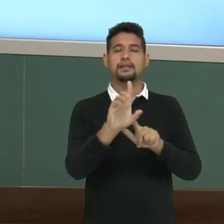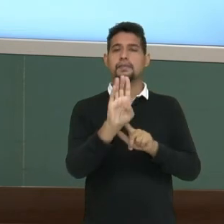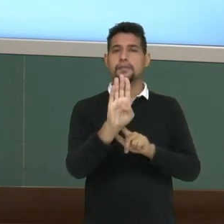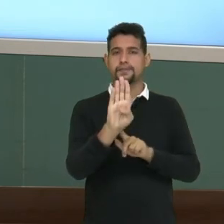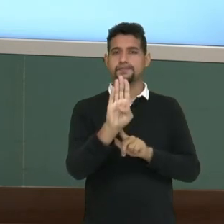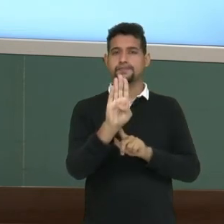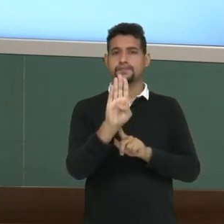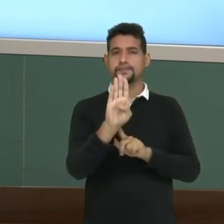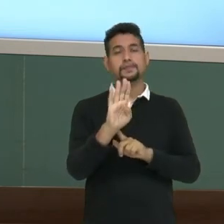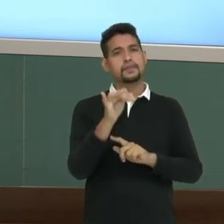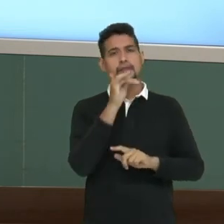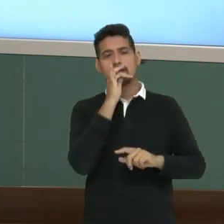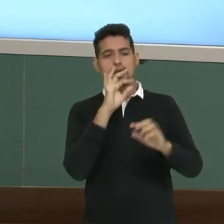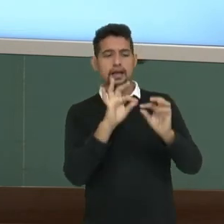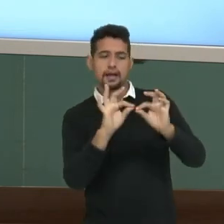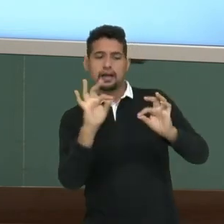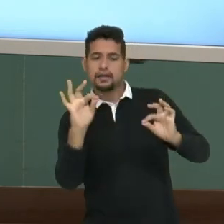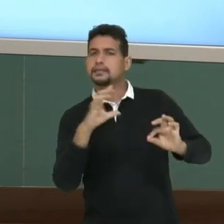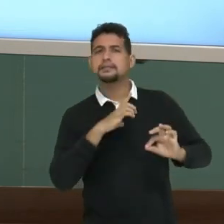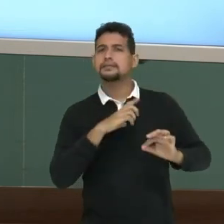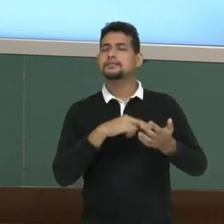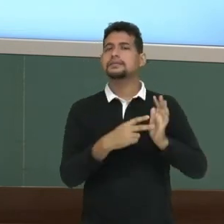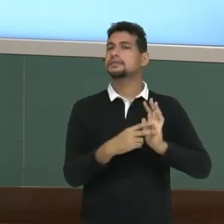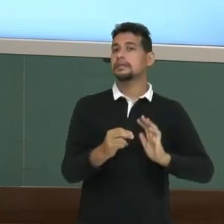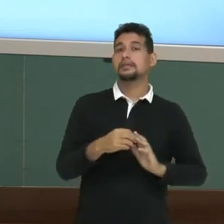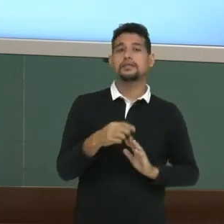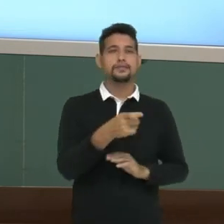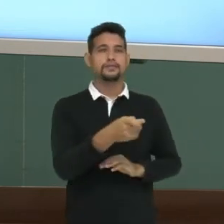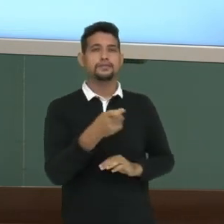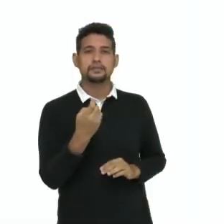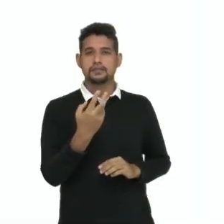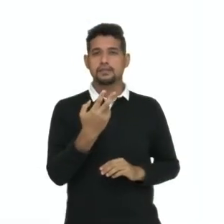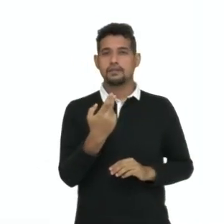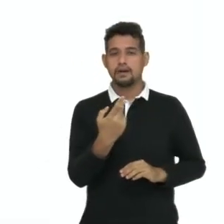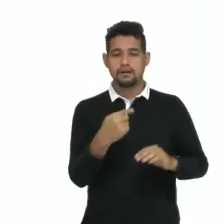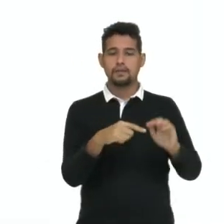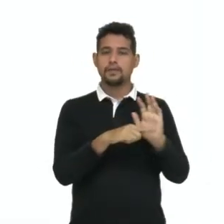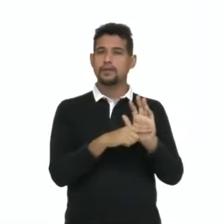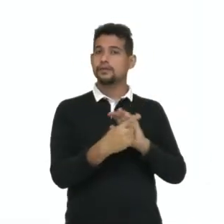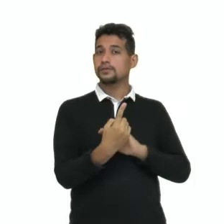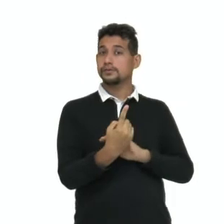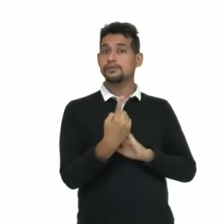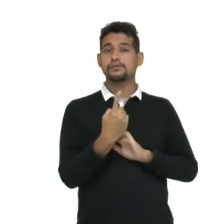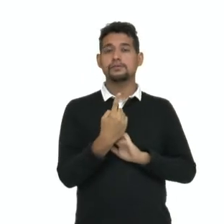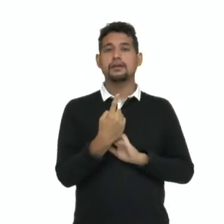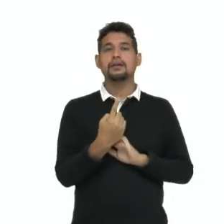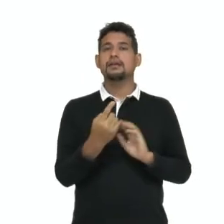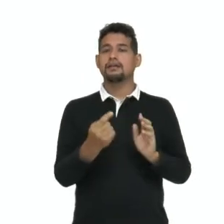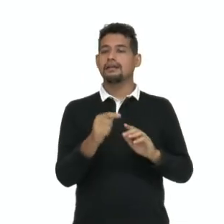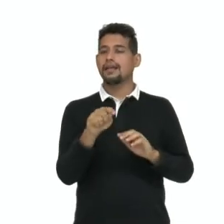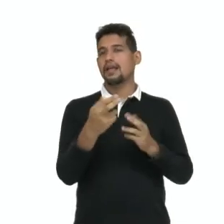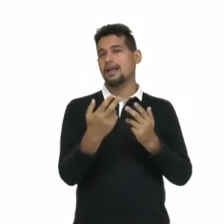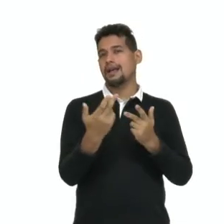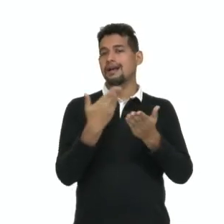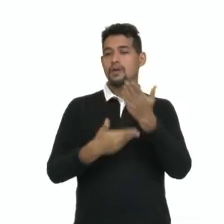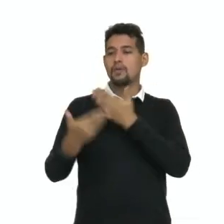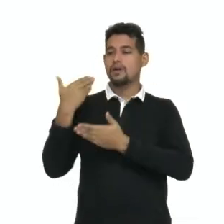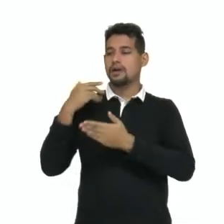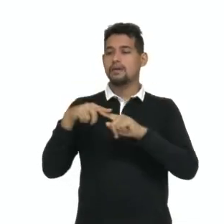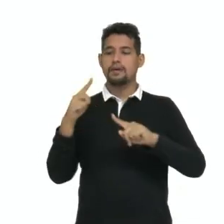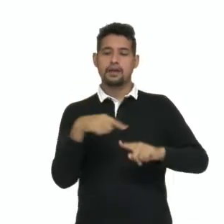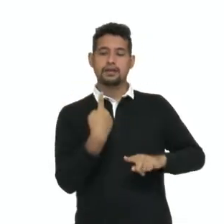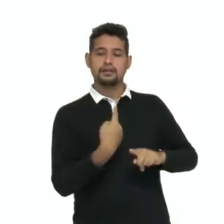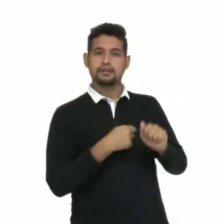A equação da reta está valendo o quê? X igual a menos 1 e o ponto é o mesmo anterior. Para a gente